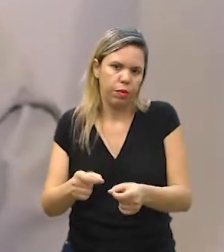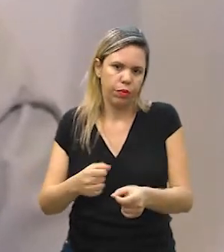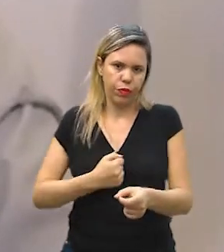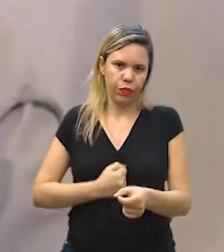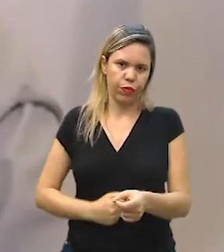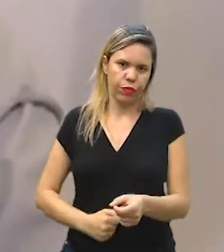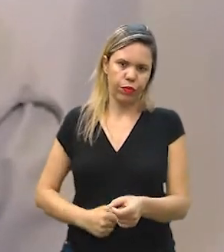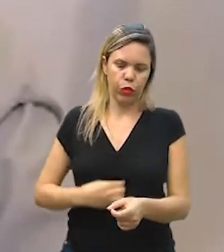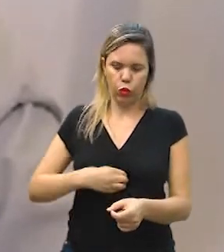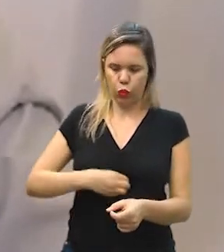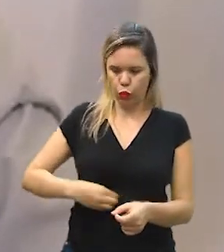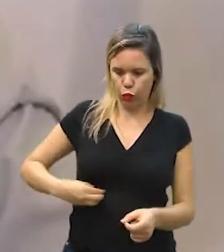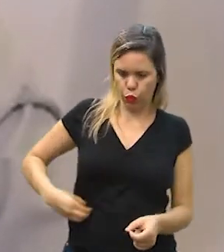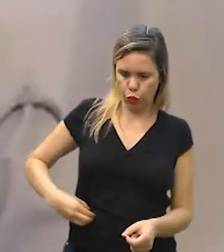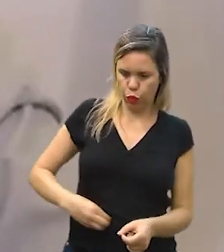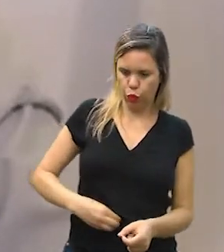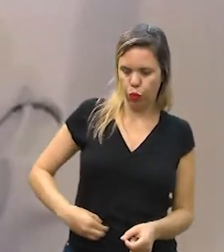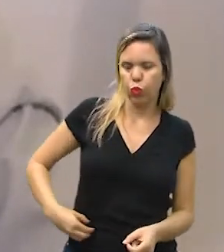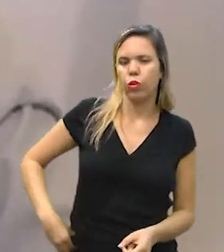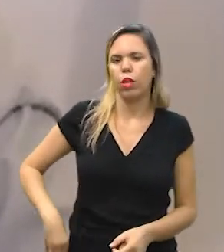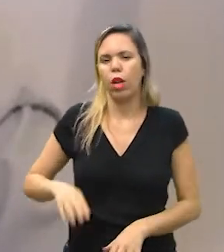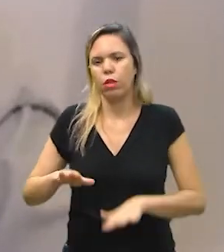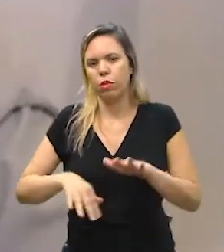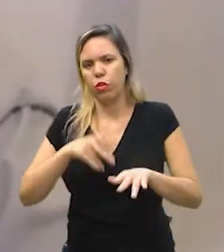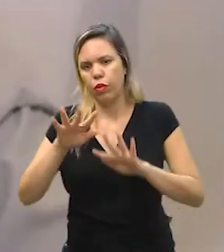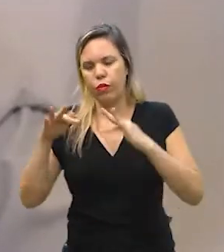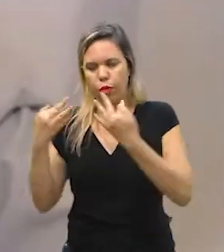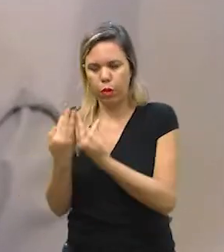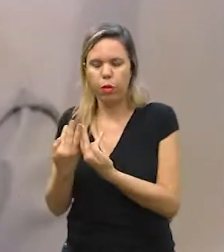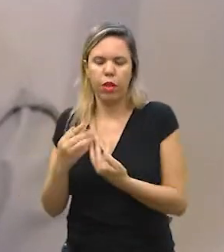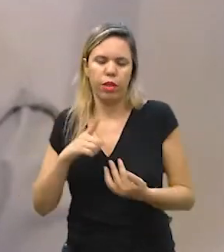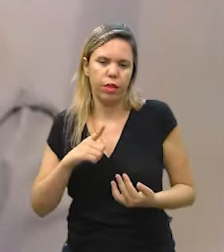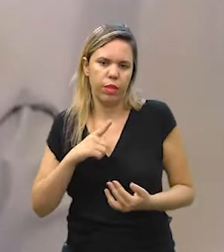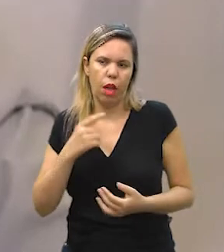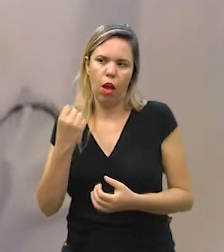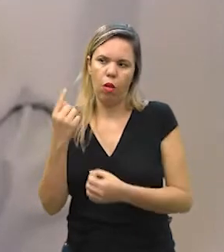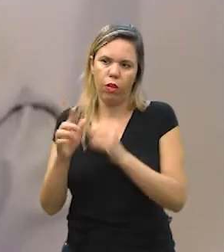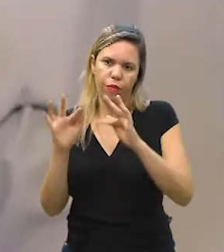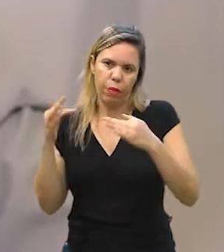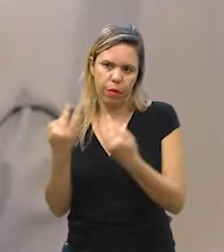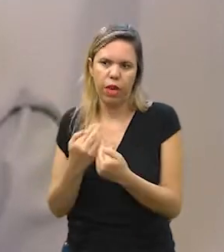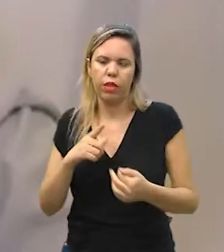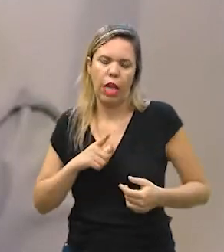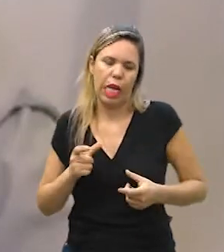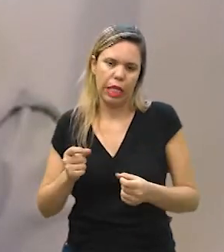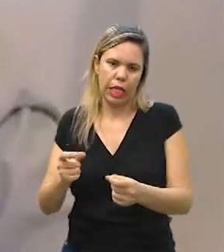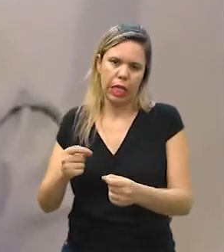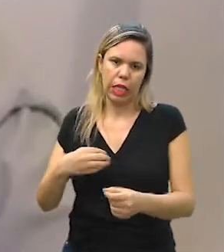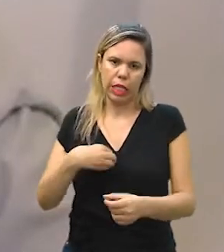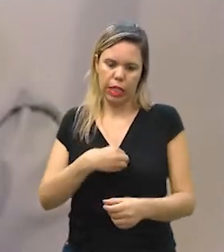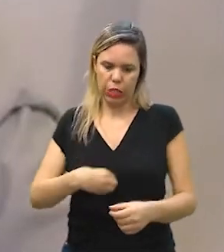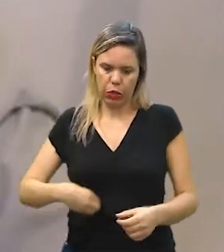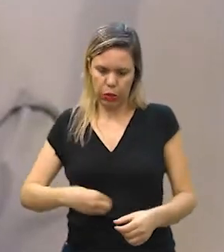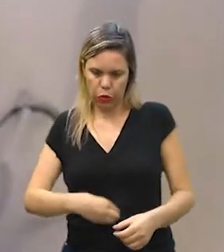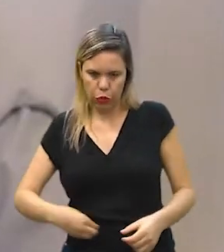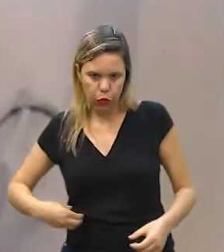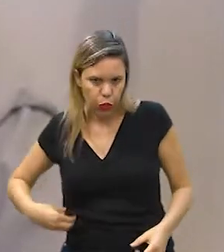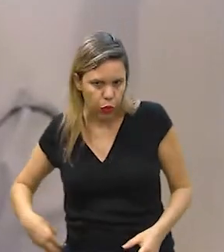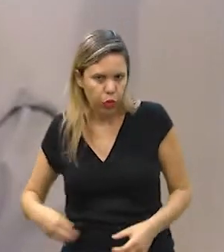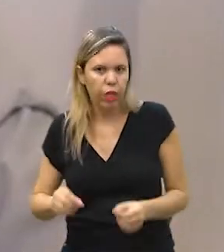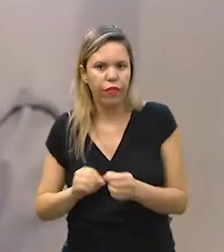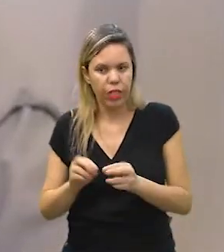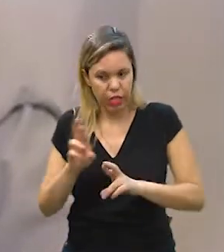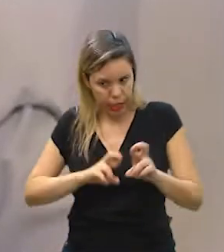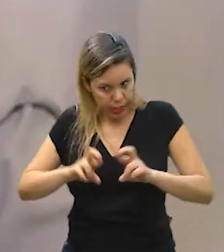intestinal. Então, indivíduos, por exemplo, que têm história familiar de câncer de intestino, devem fazer, estão indicados a